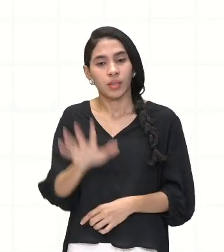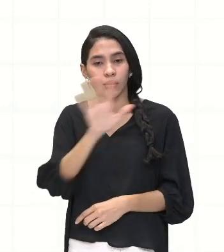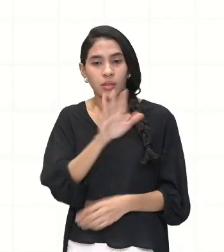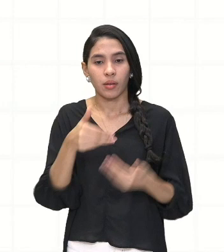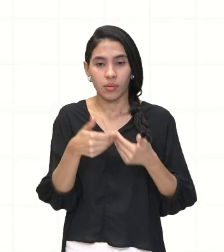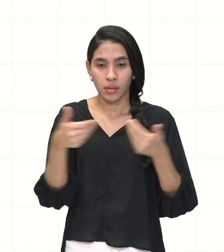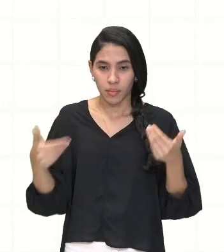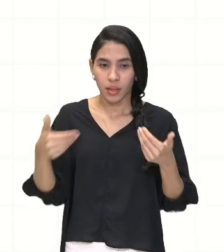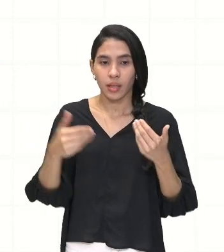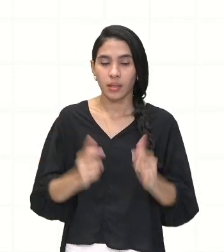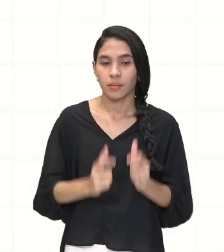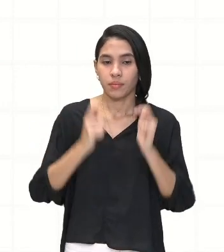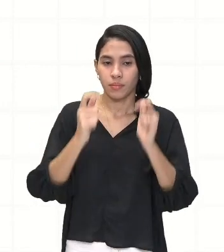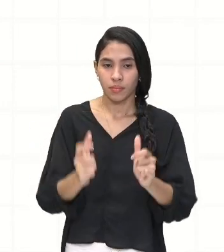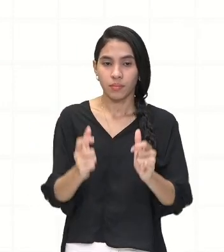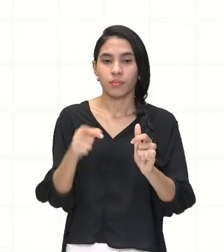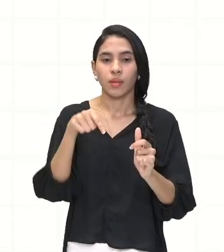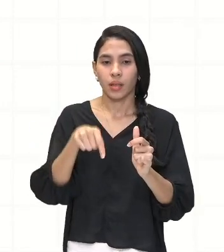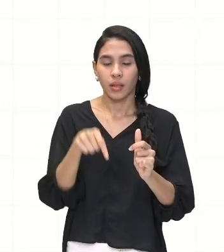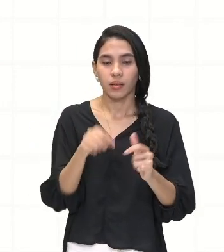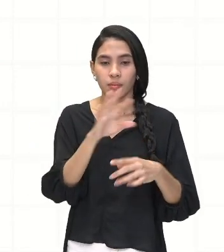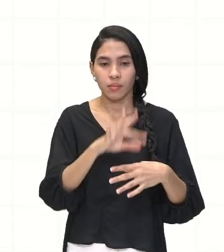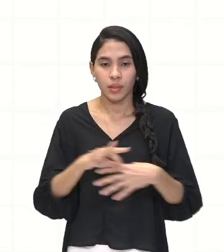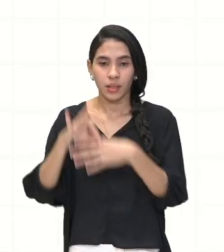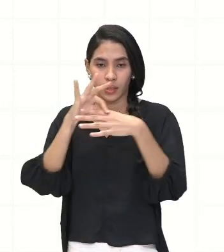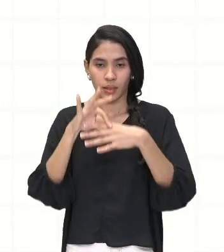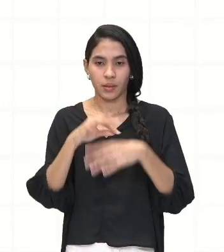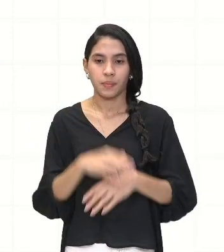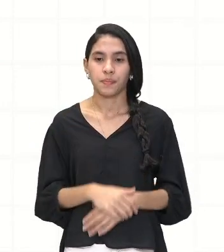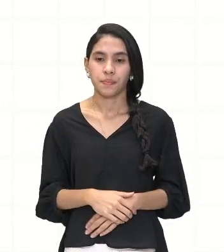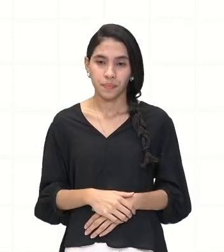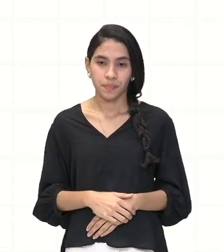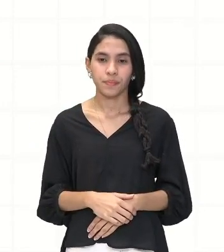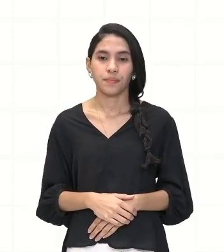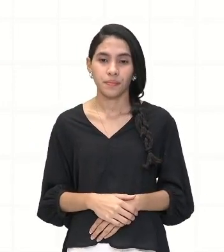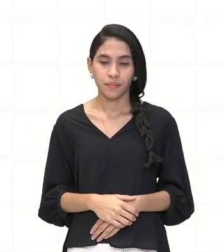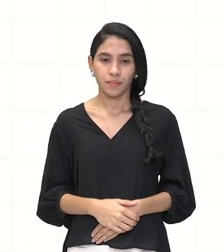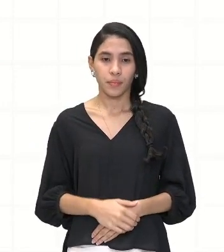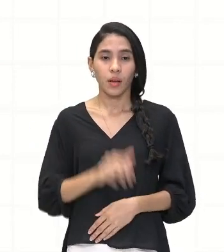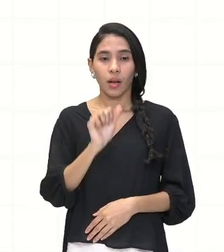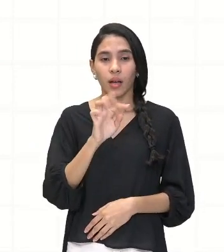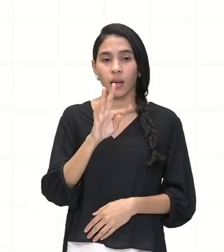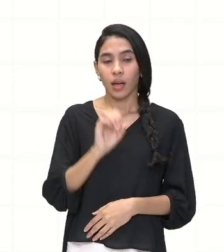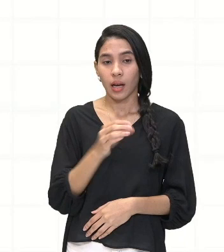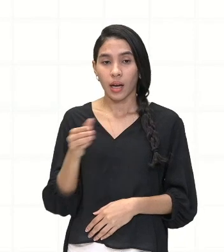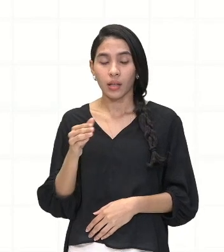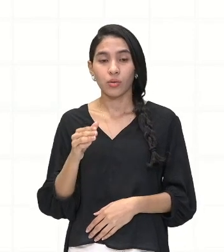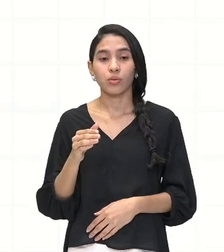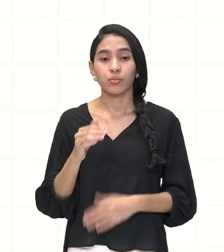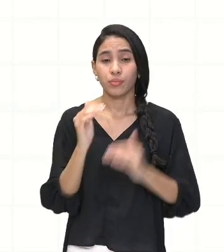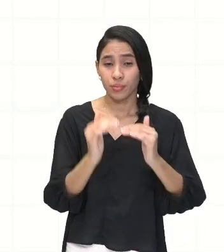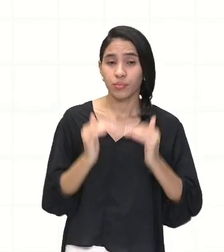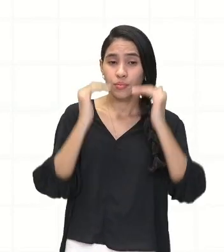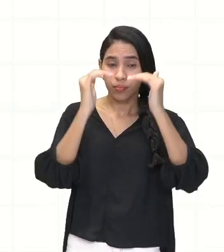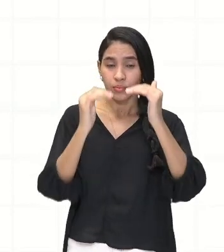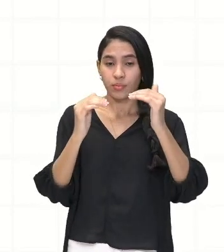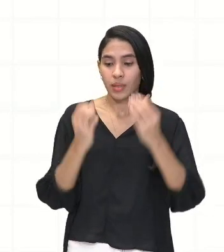foi estabelecida com o monarca como líder. E esse ato de supremacia vai dar poder ao rei